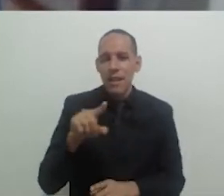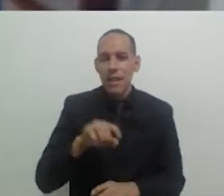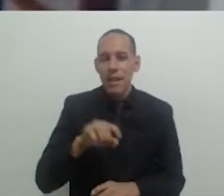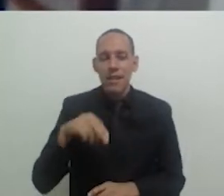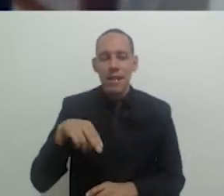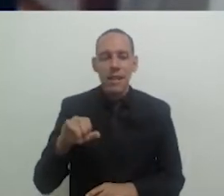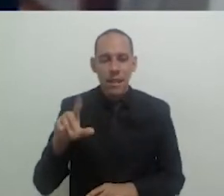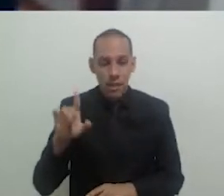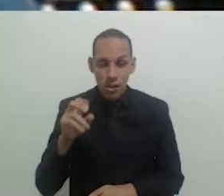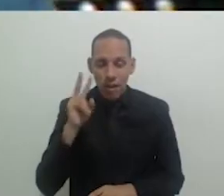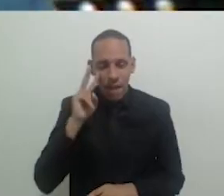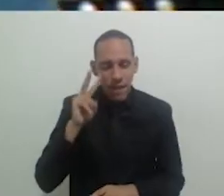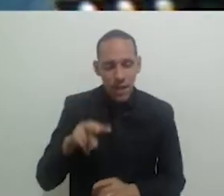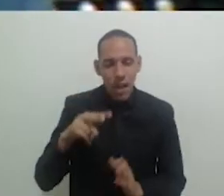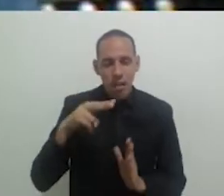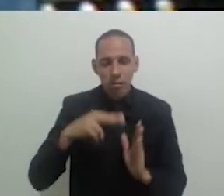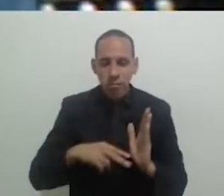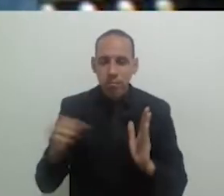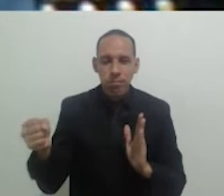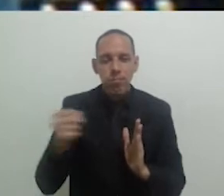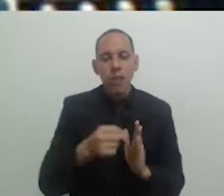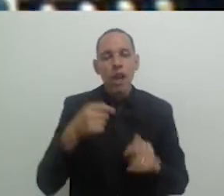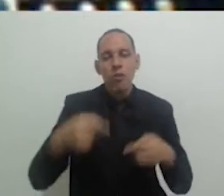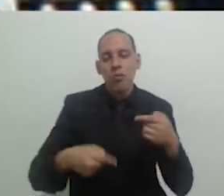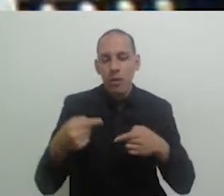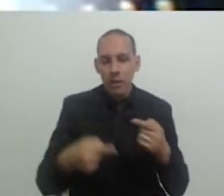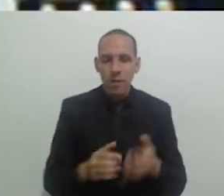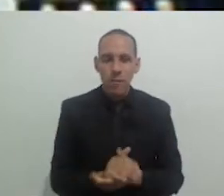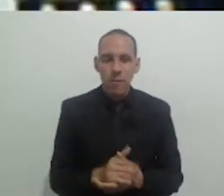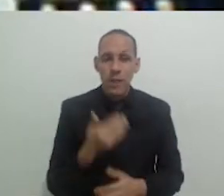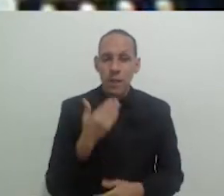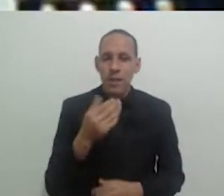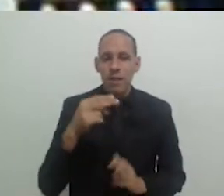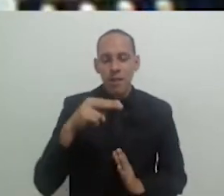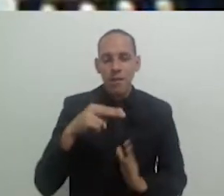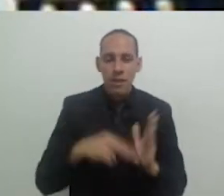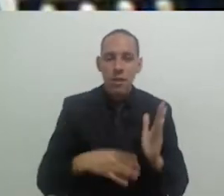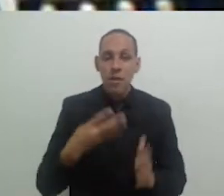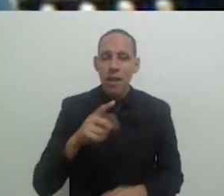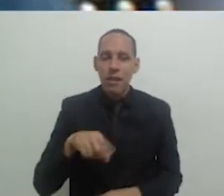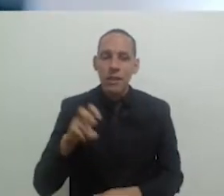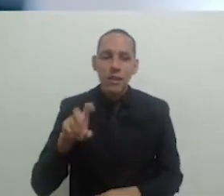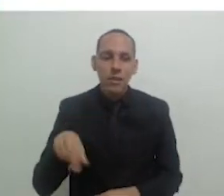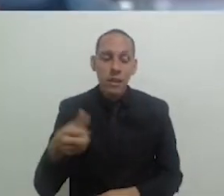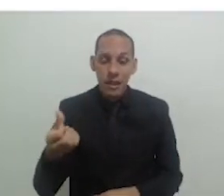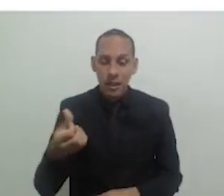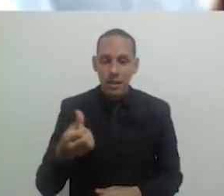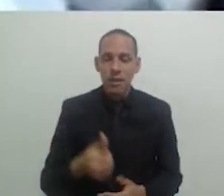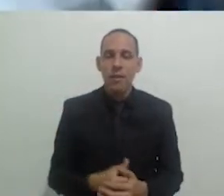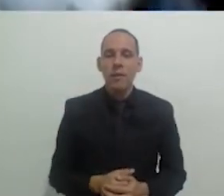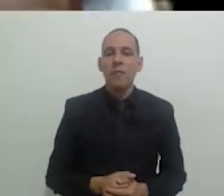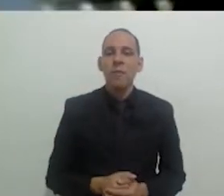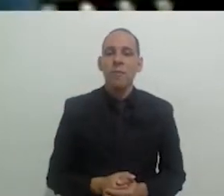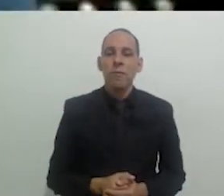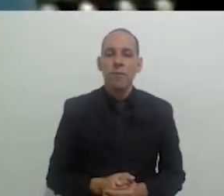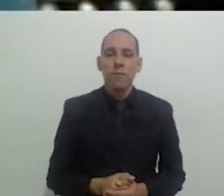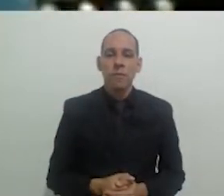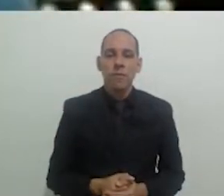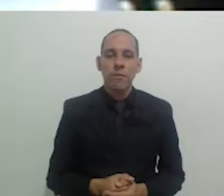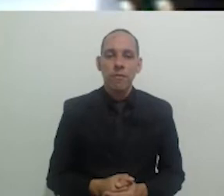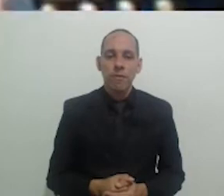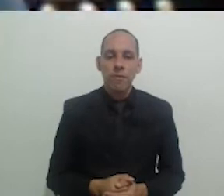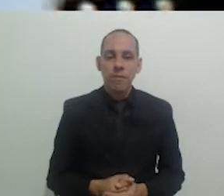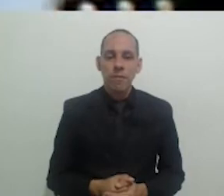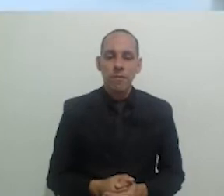Exatamente. Então, okay. pediu vista a desembargadora Zeneide. 4, 5 e 6. Bom, aí em